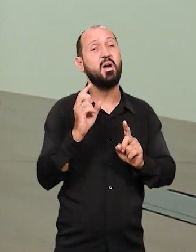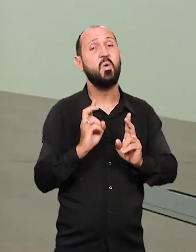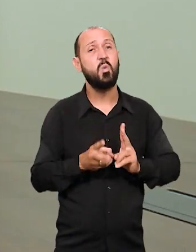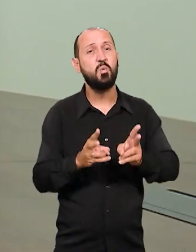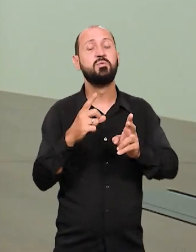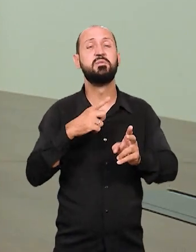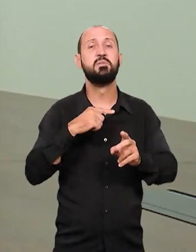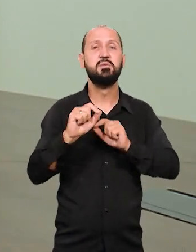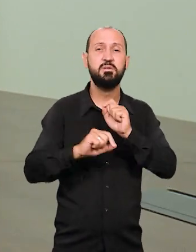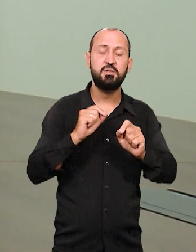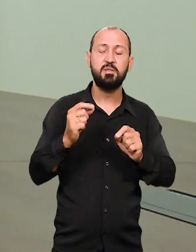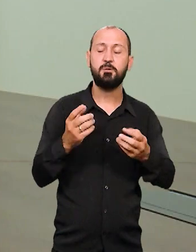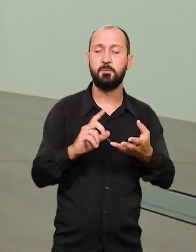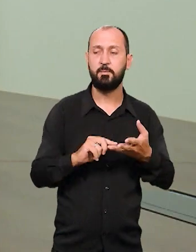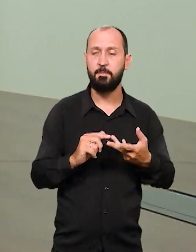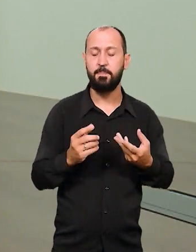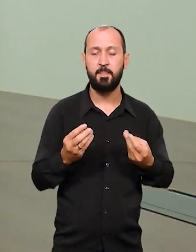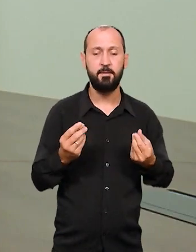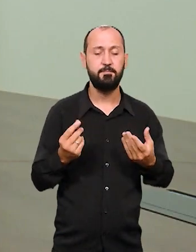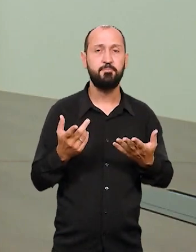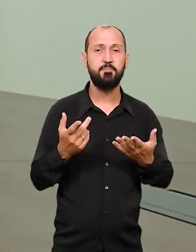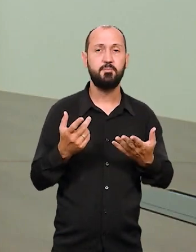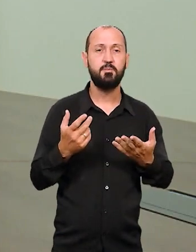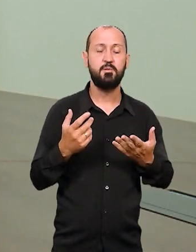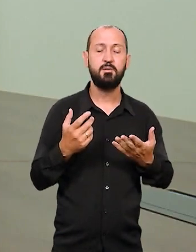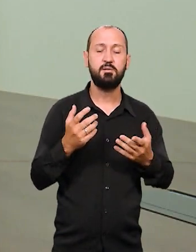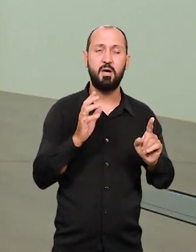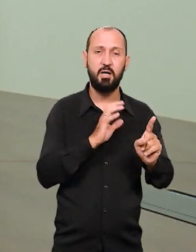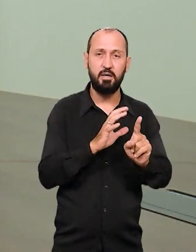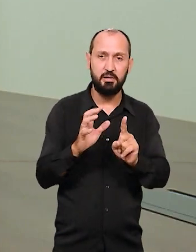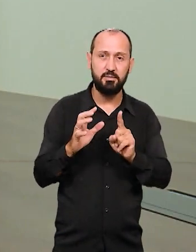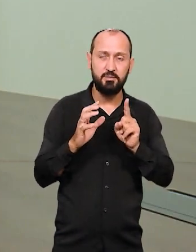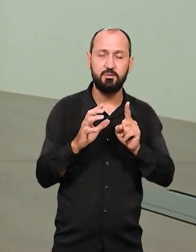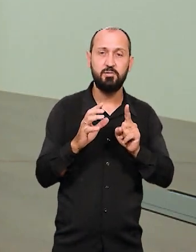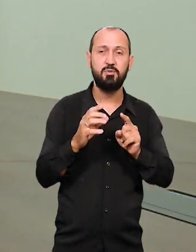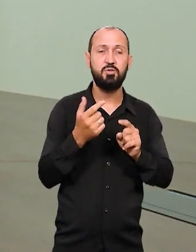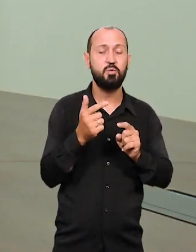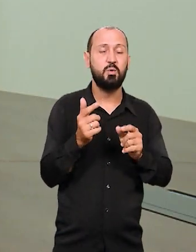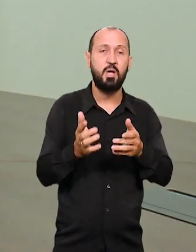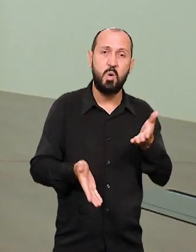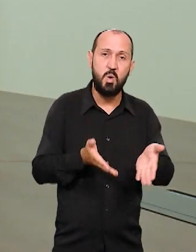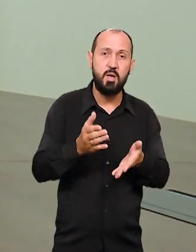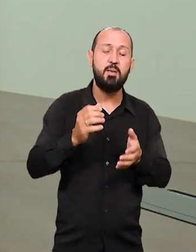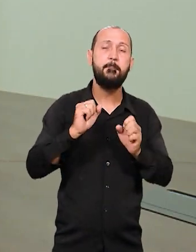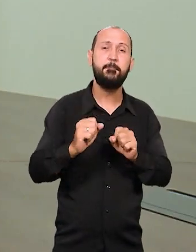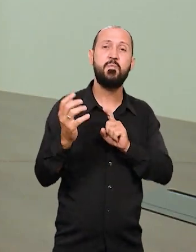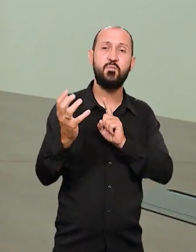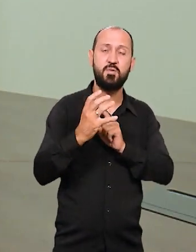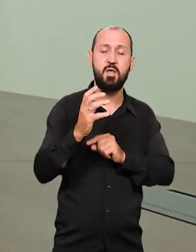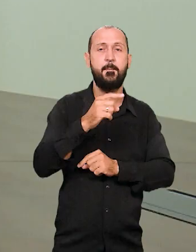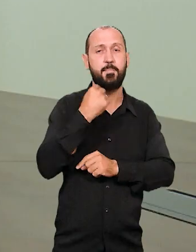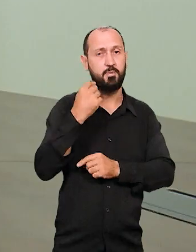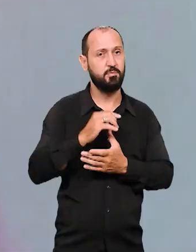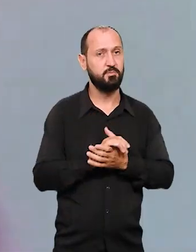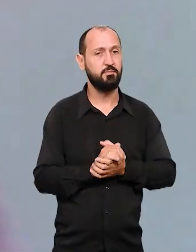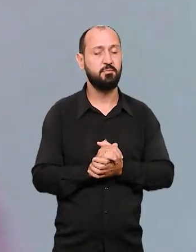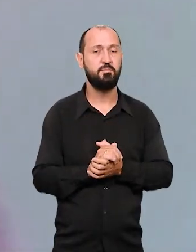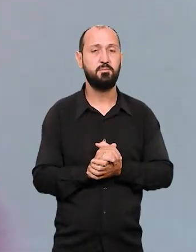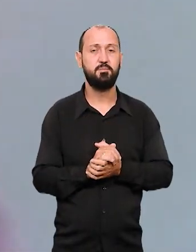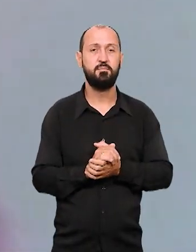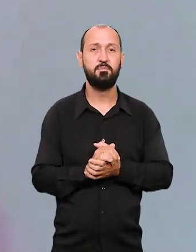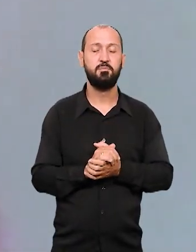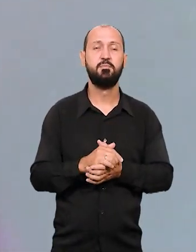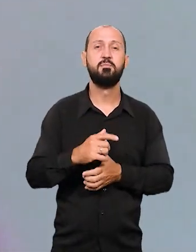vão continuar tendo aí as consequências, né, de um não tratamento que pode lhe causar morte.